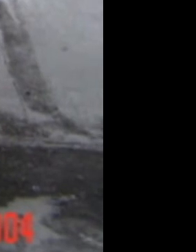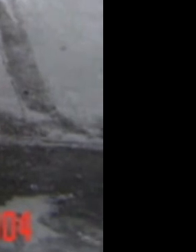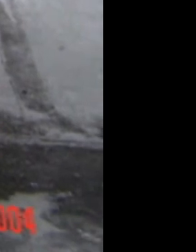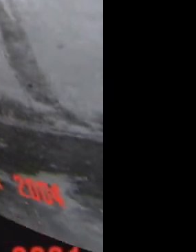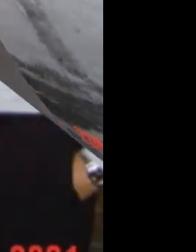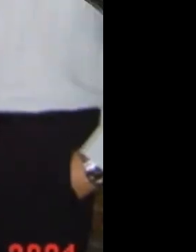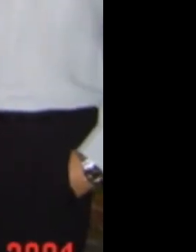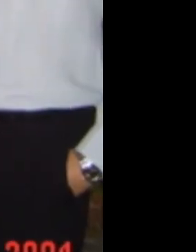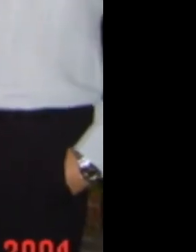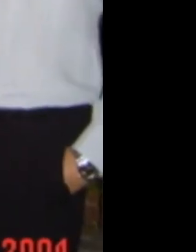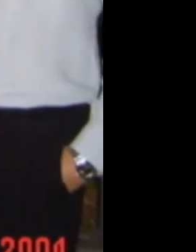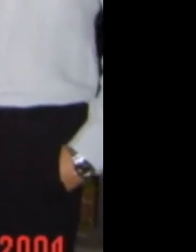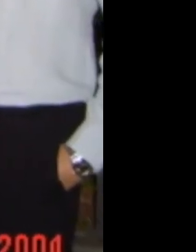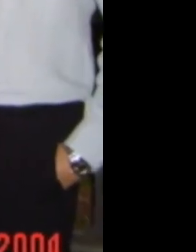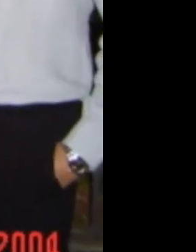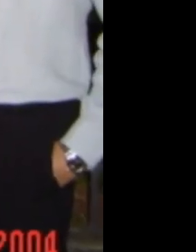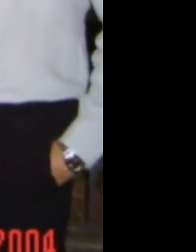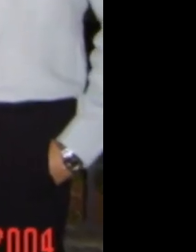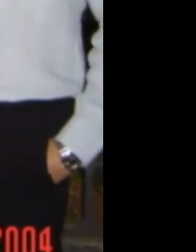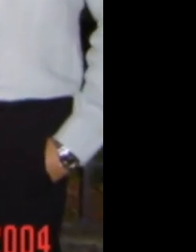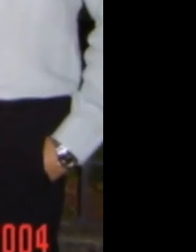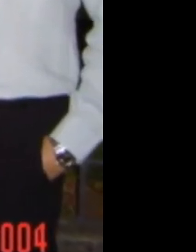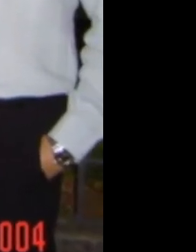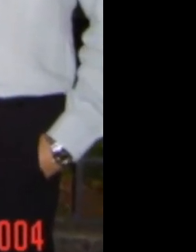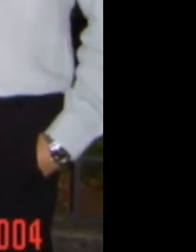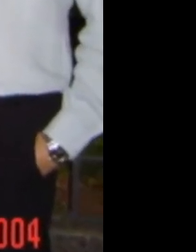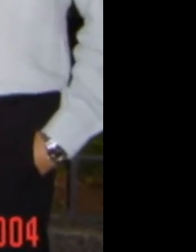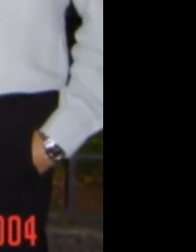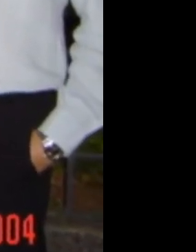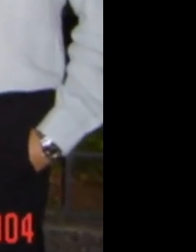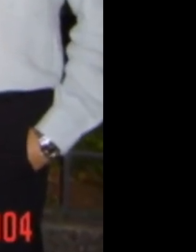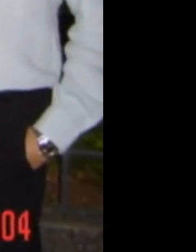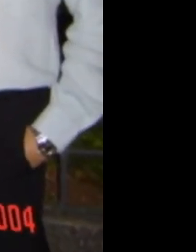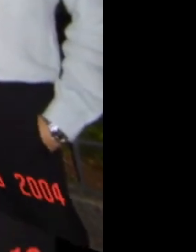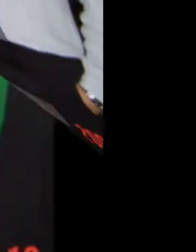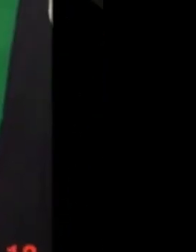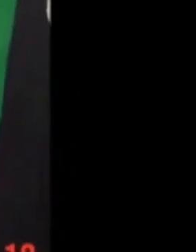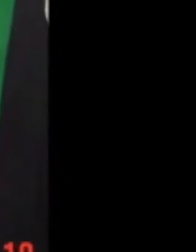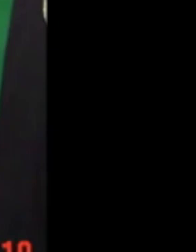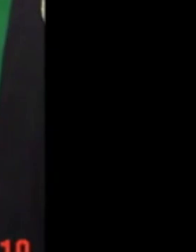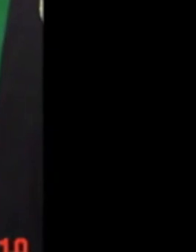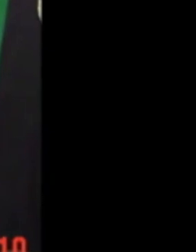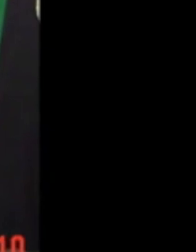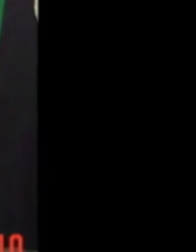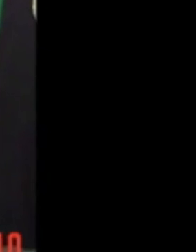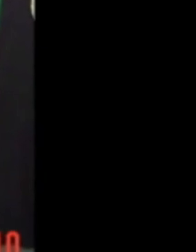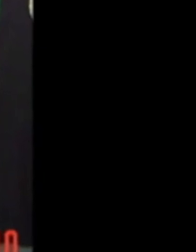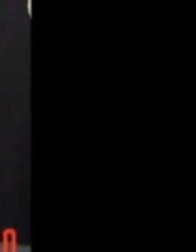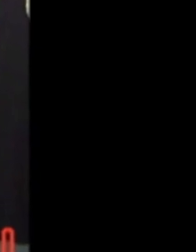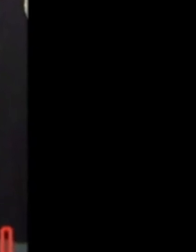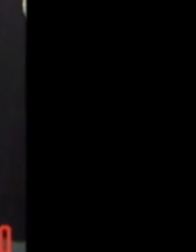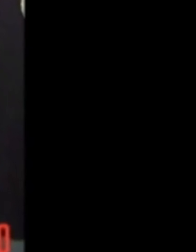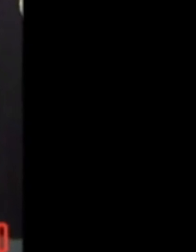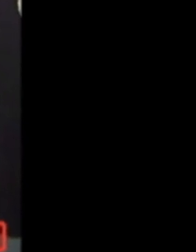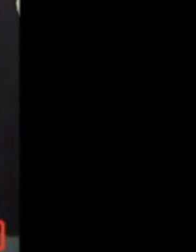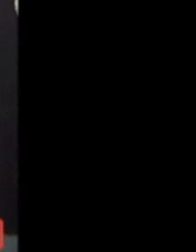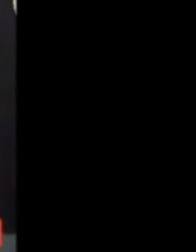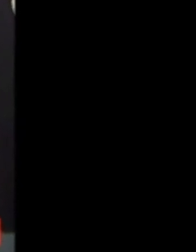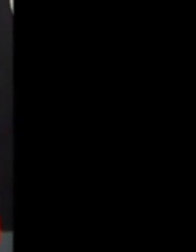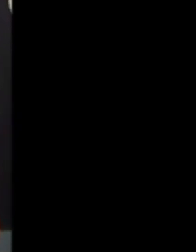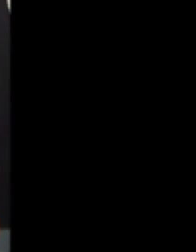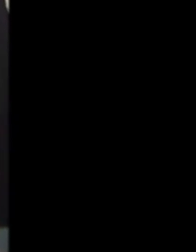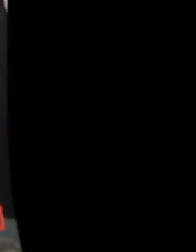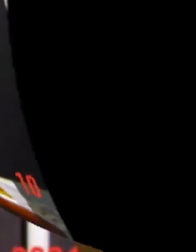mim. Naquela mesa tá faltando ele, e a saudade dele tá doendo